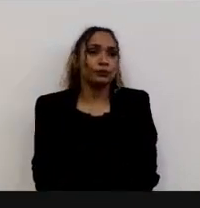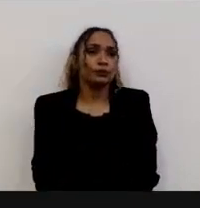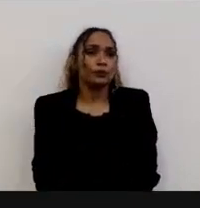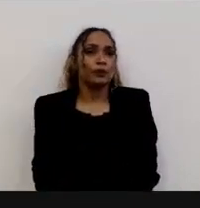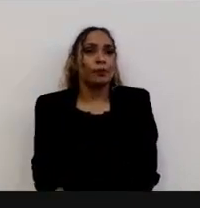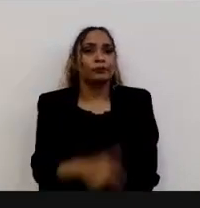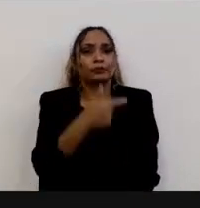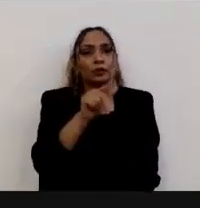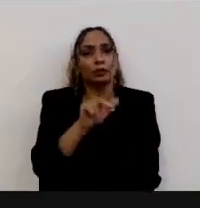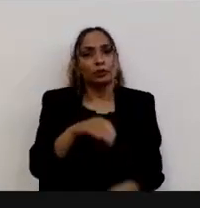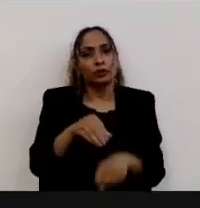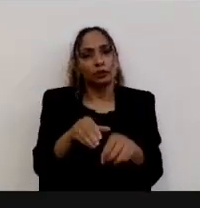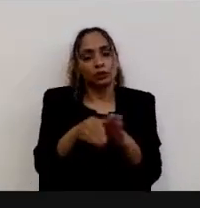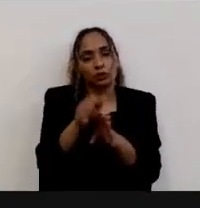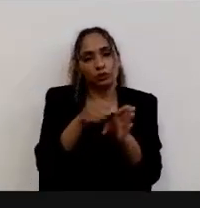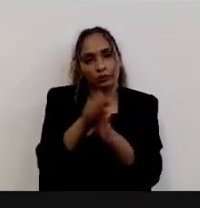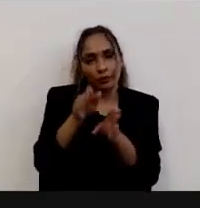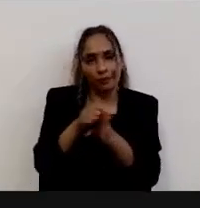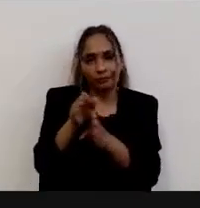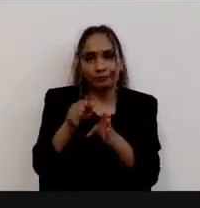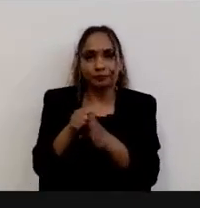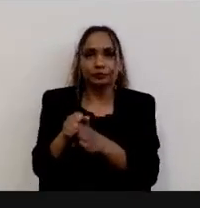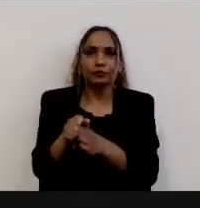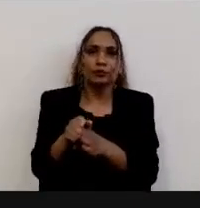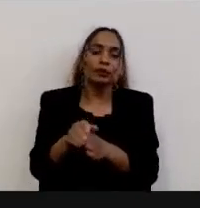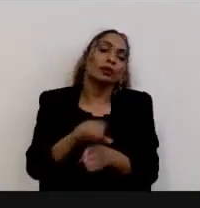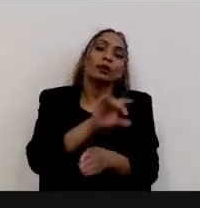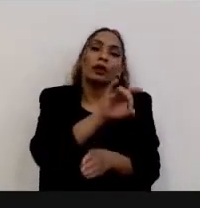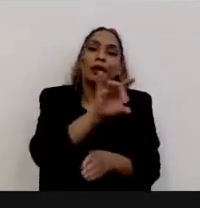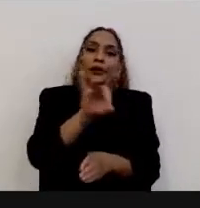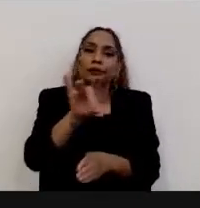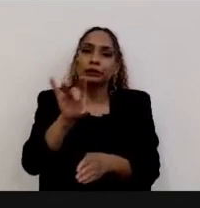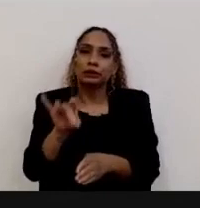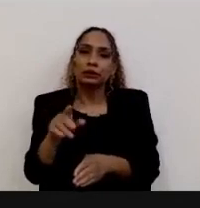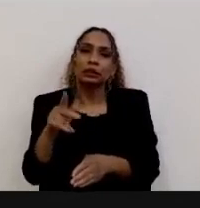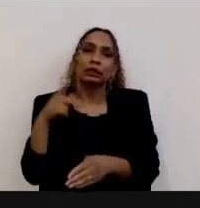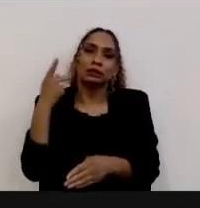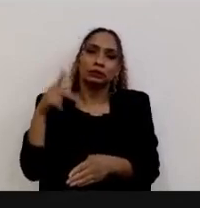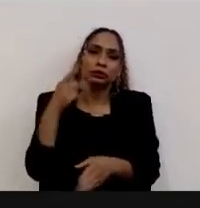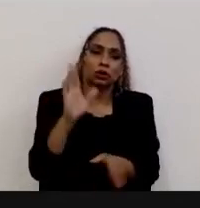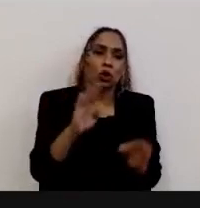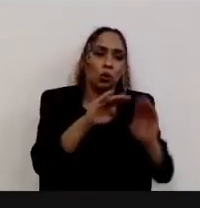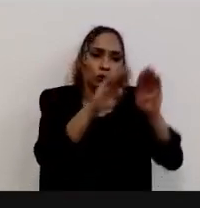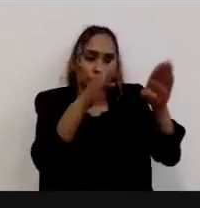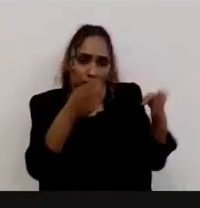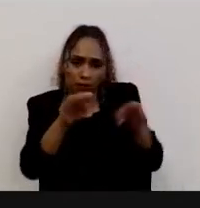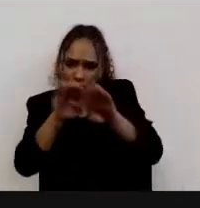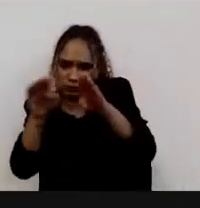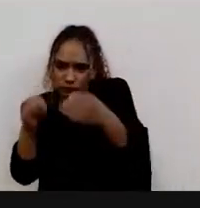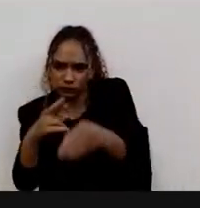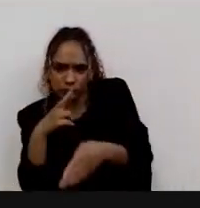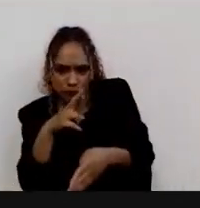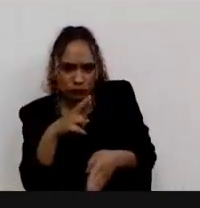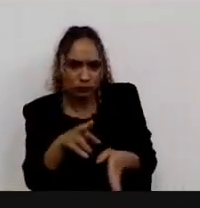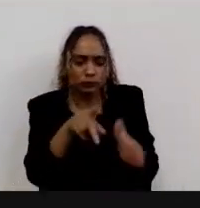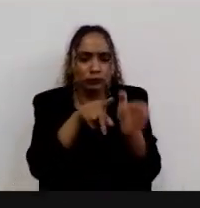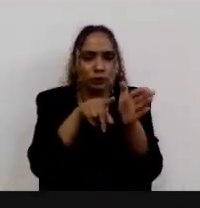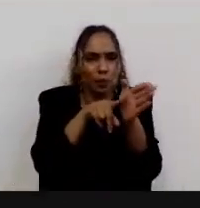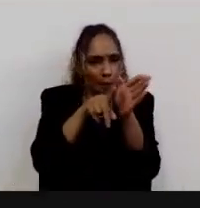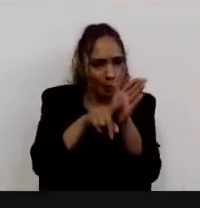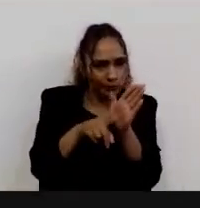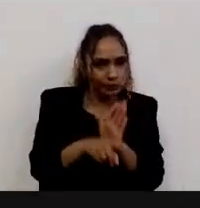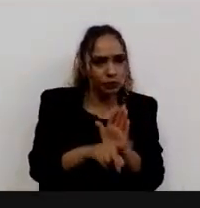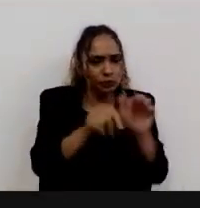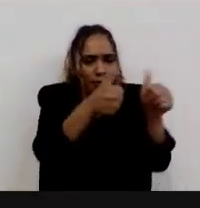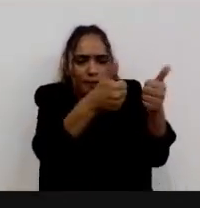Depois dessas recomendações, cada parlamentar, ou cada gabinete é convidado a responder algumas perguntas para